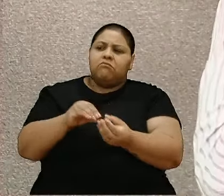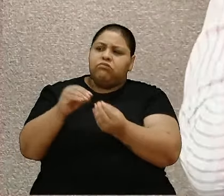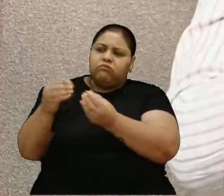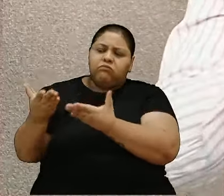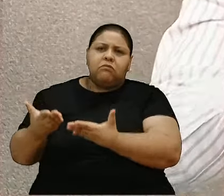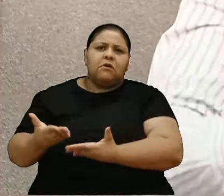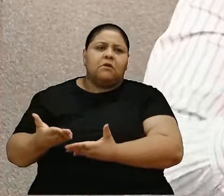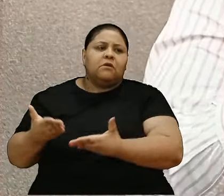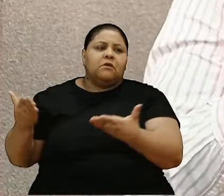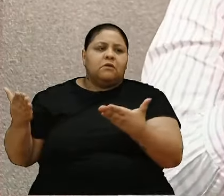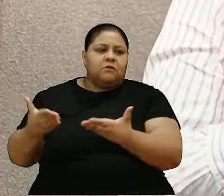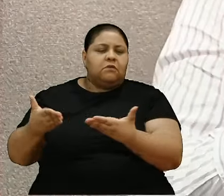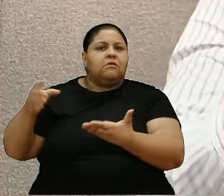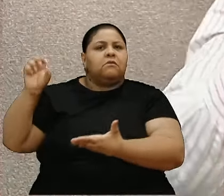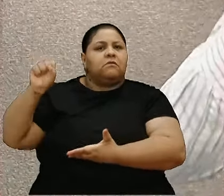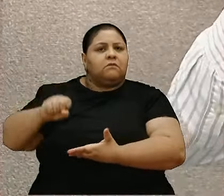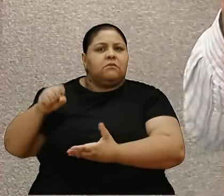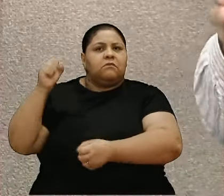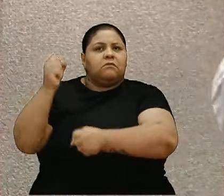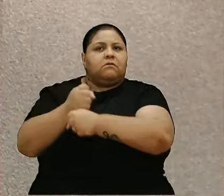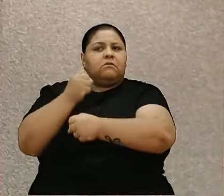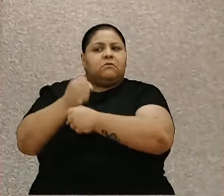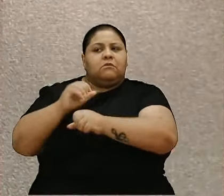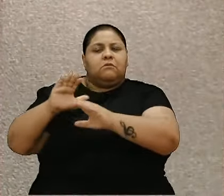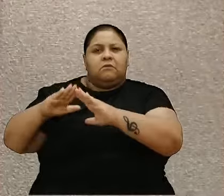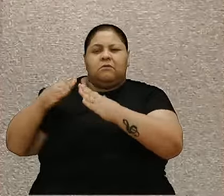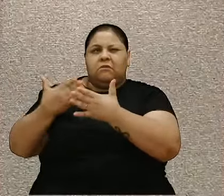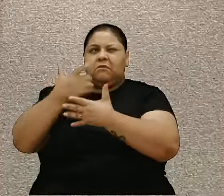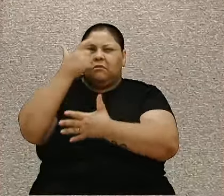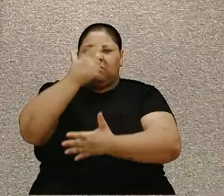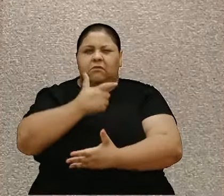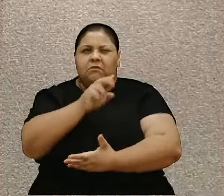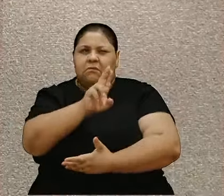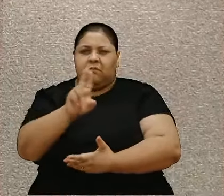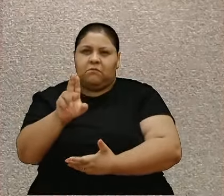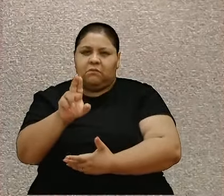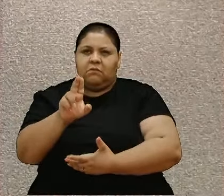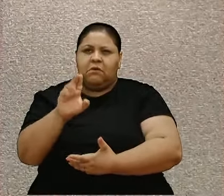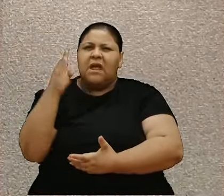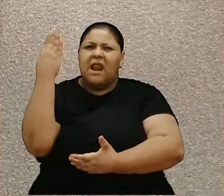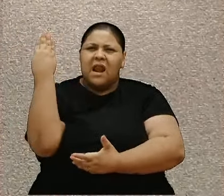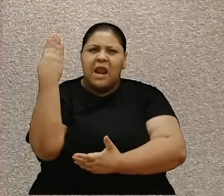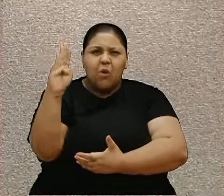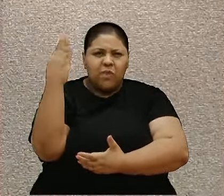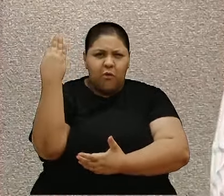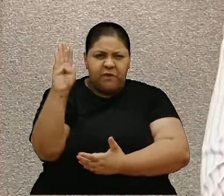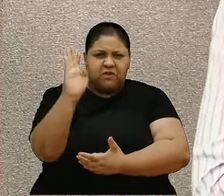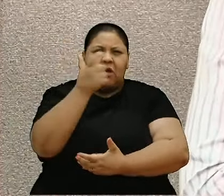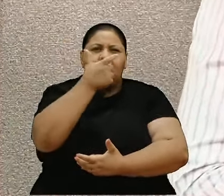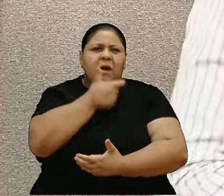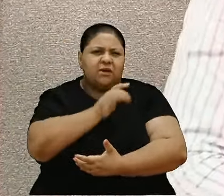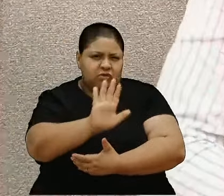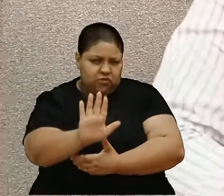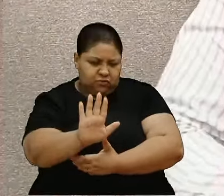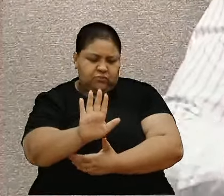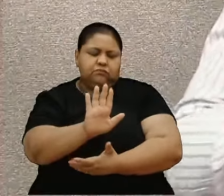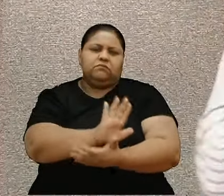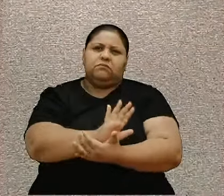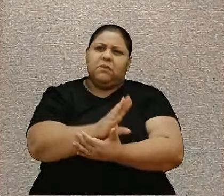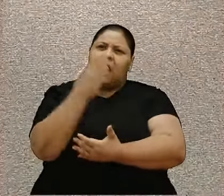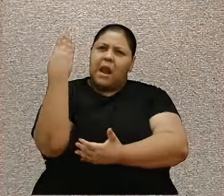Então, agora sim vai ser construída uma escola lá, se não me engano o nome é Leonel Brizola, me corrija se eu estiver errado. É